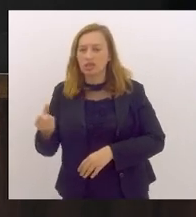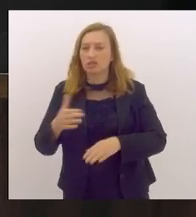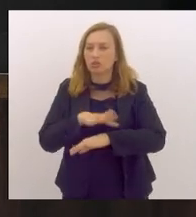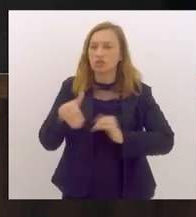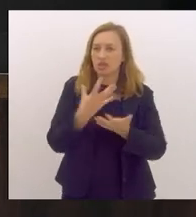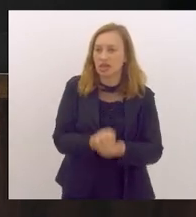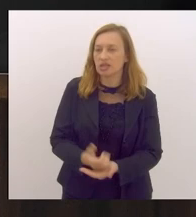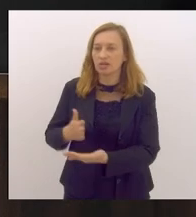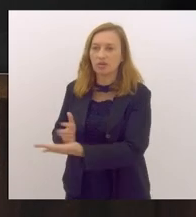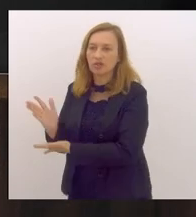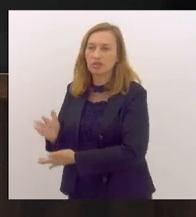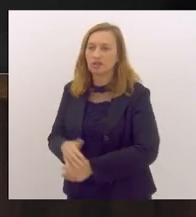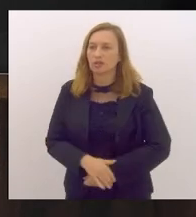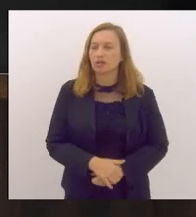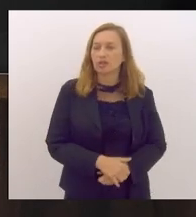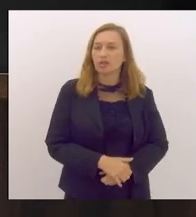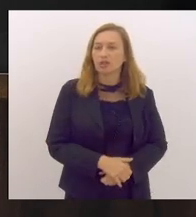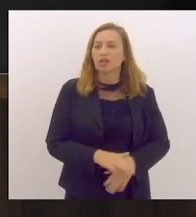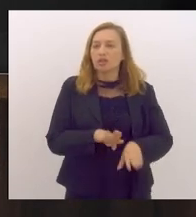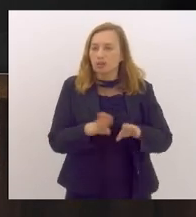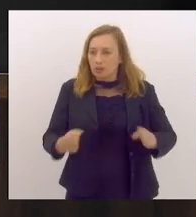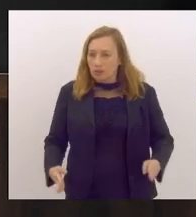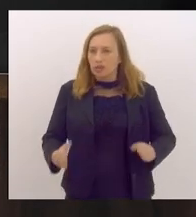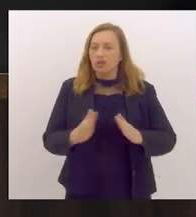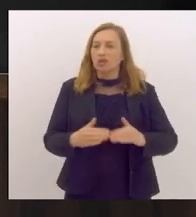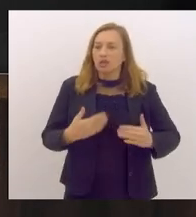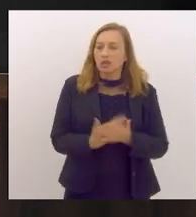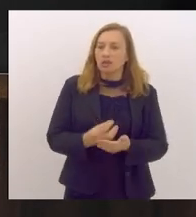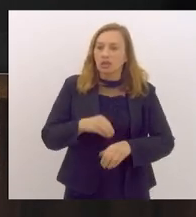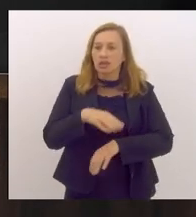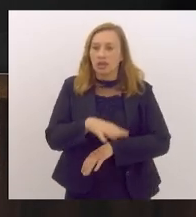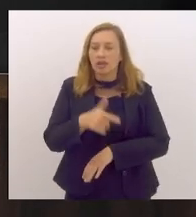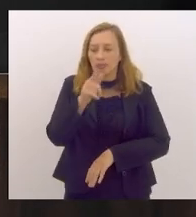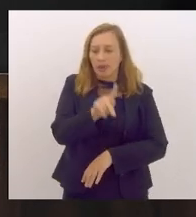como estão, aprovado. Há sobre a mesa requerimento de destaque ao PL